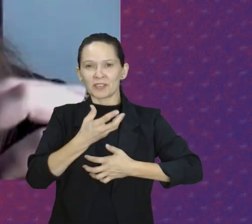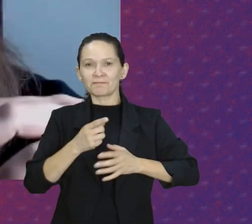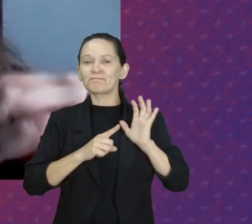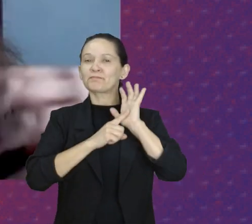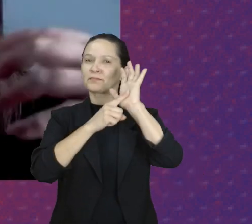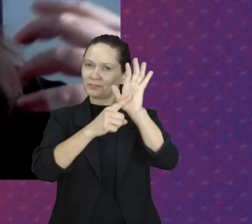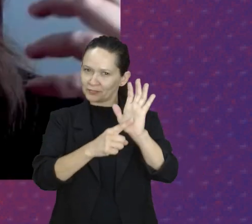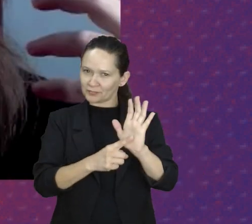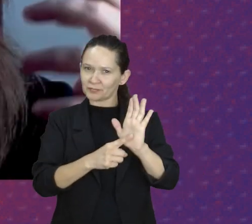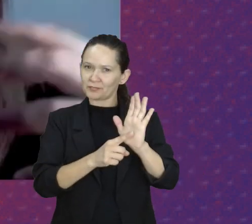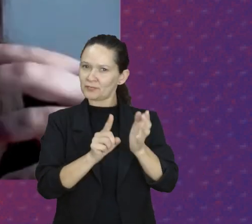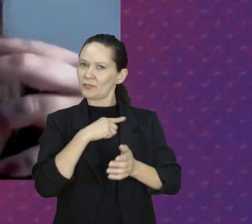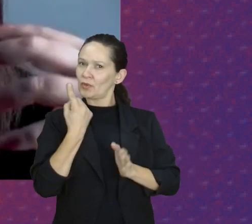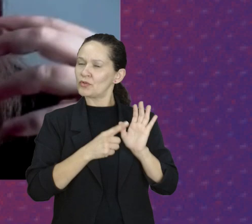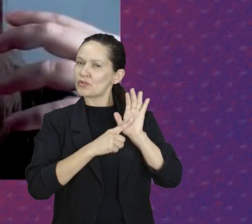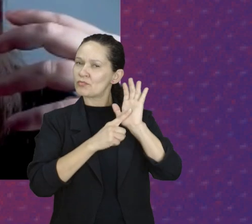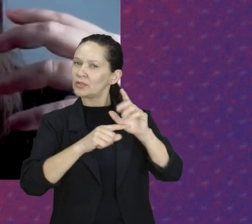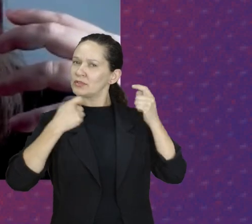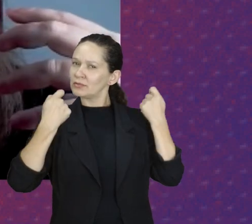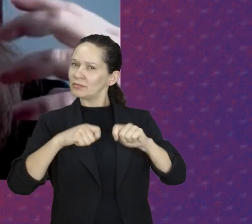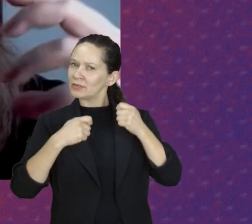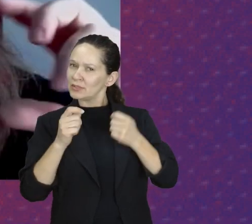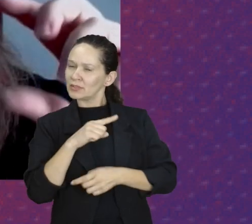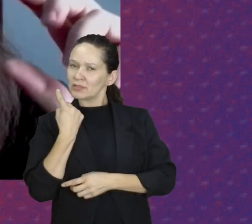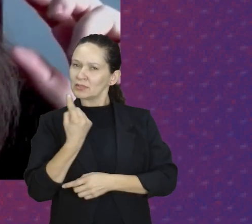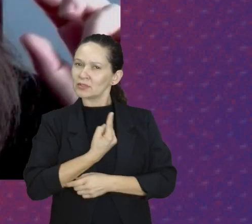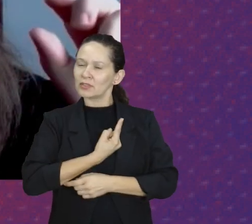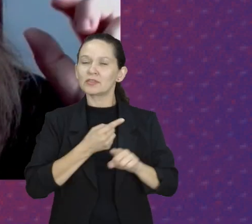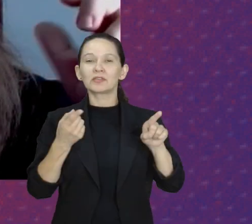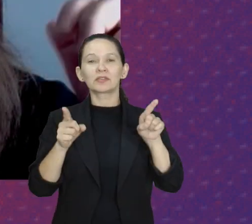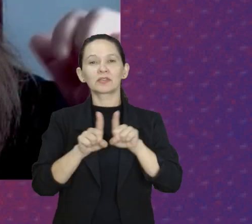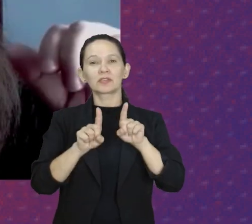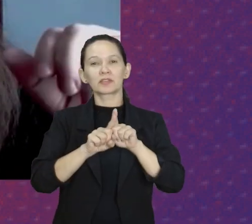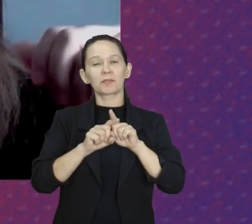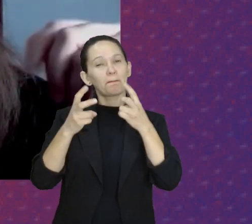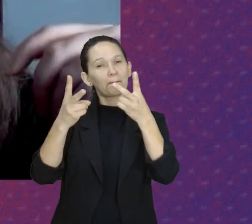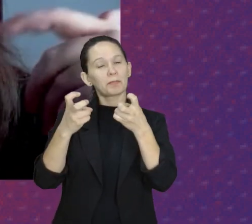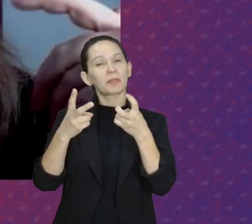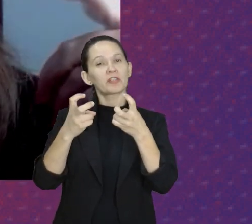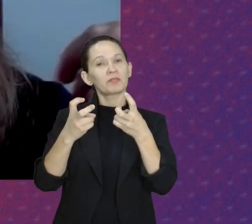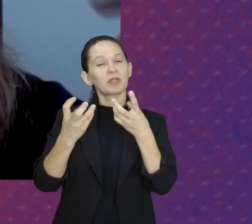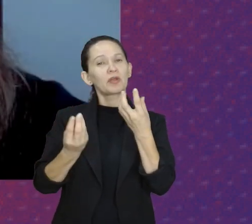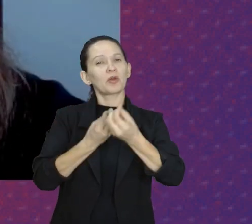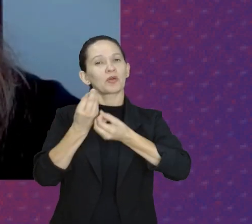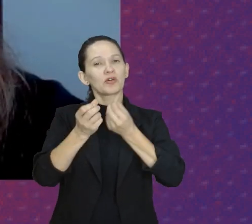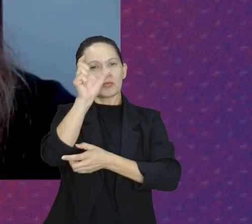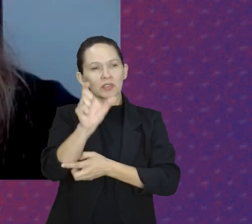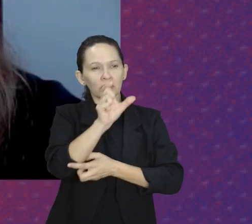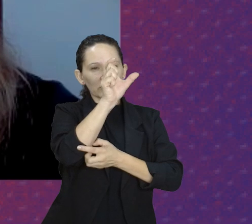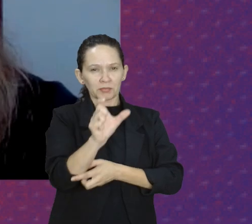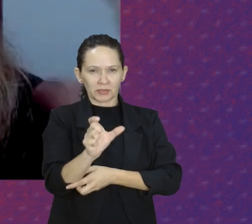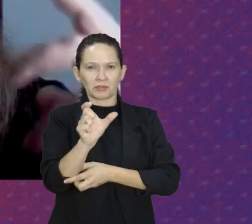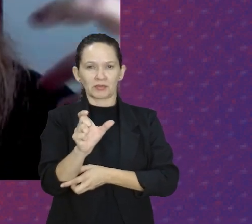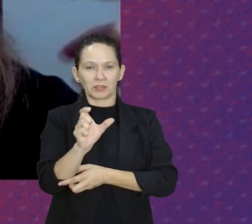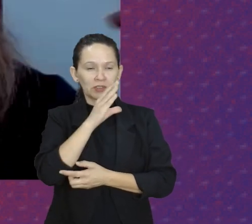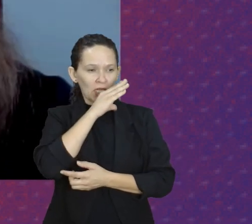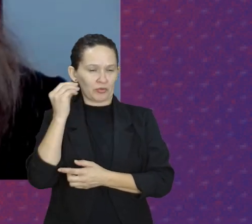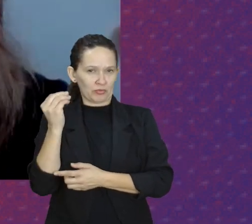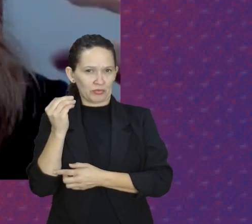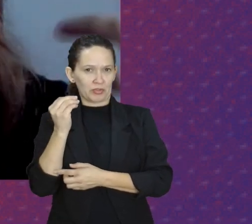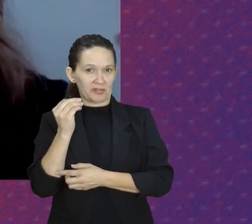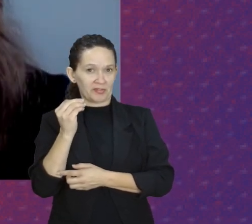de que a gente precisa também identificar como que as pessoas adultas,